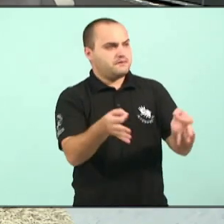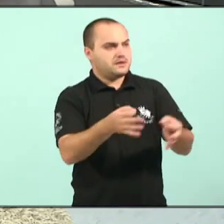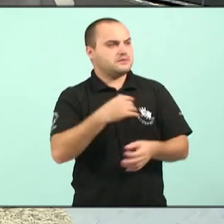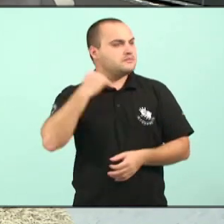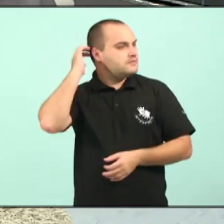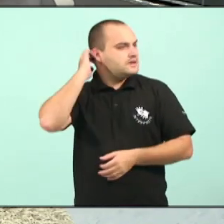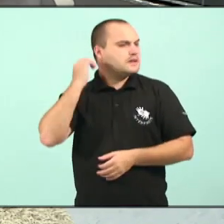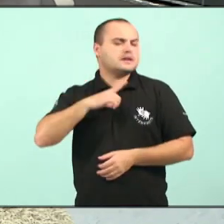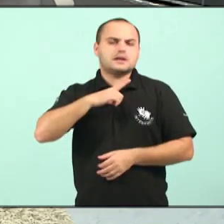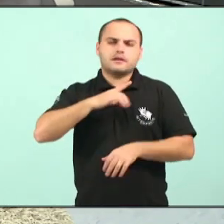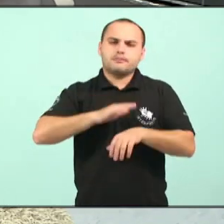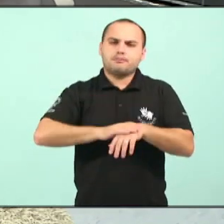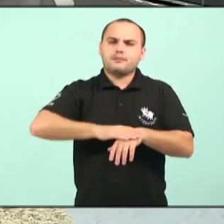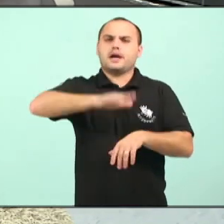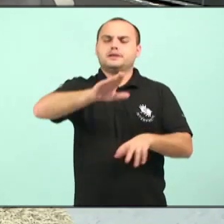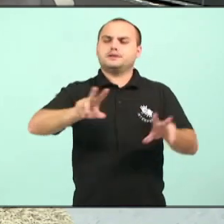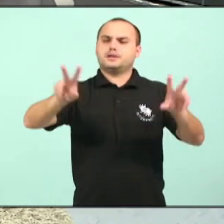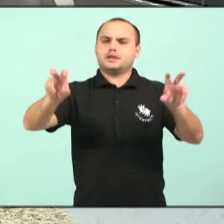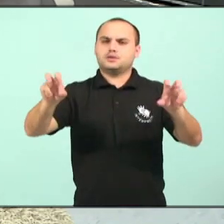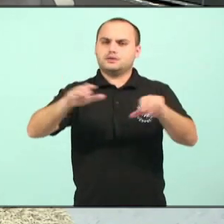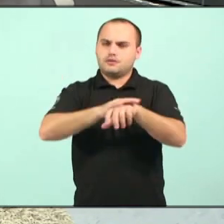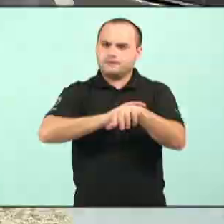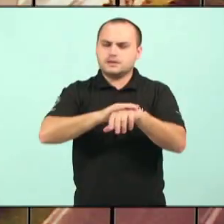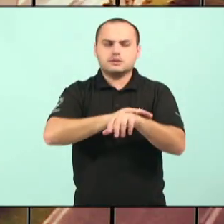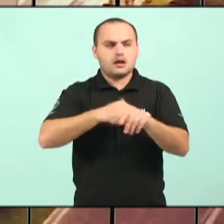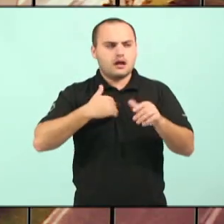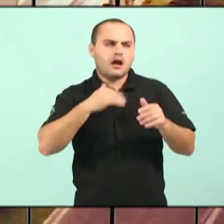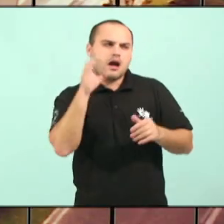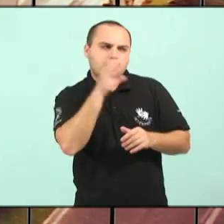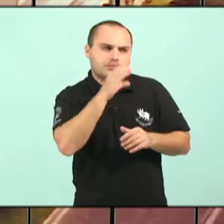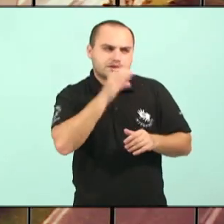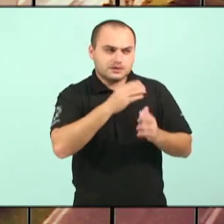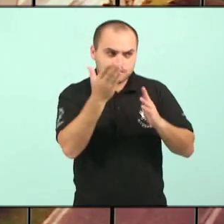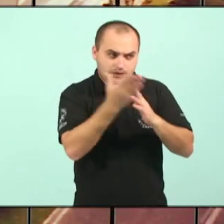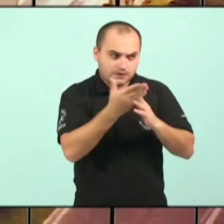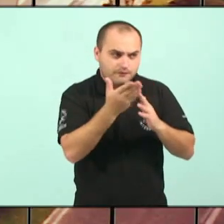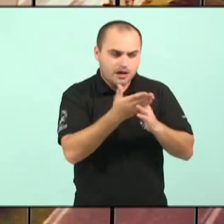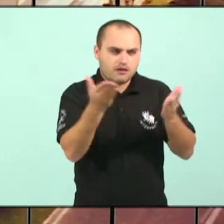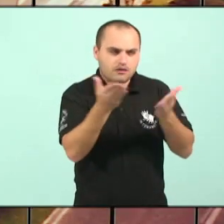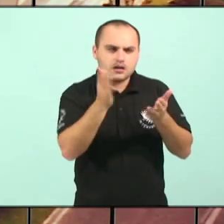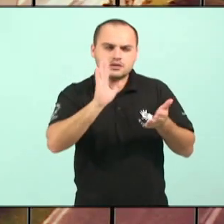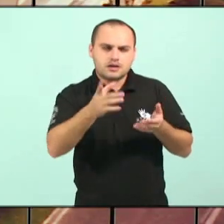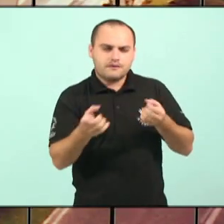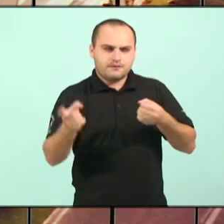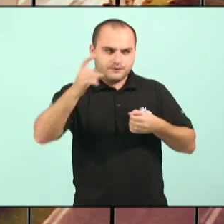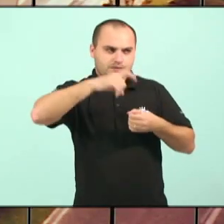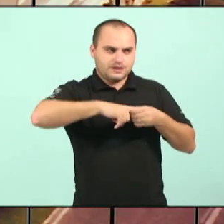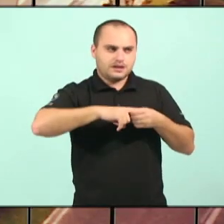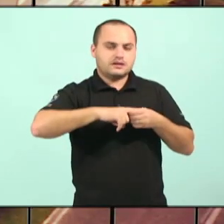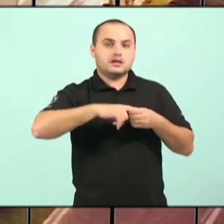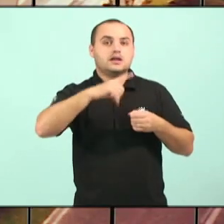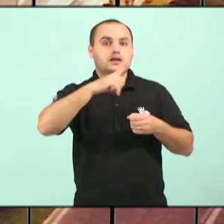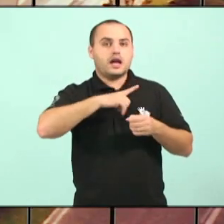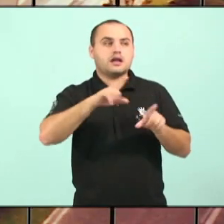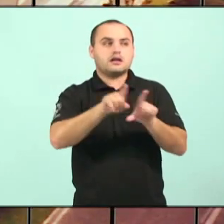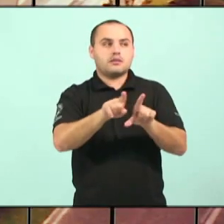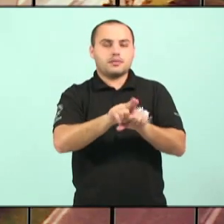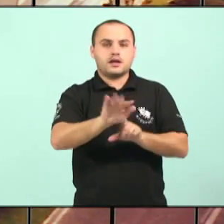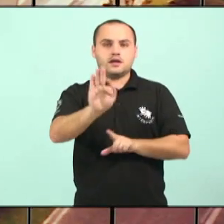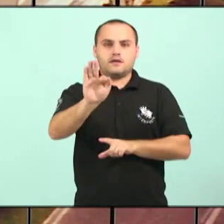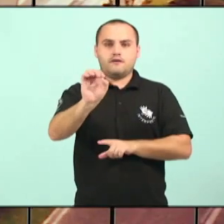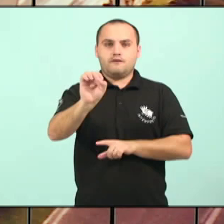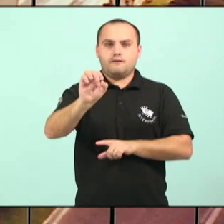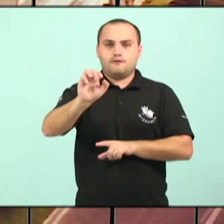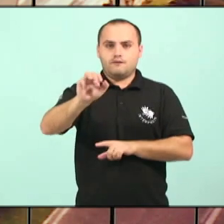temos tantas outras coisas para conversar aqui. Eu peço licença ao senhor para ir a um rápido intervalo. Nós voltamos na sequência. Inclusive, tem Fomplata, que o senhor